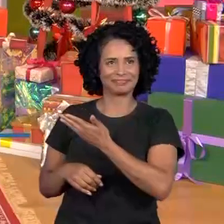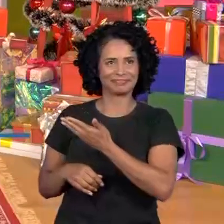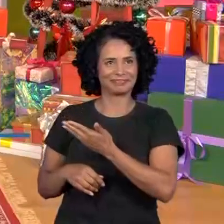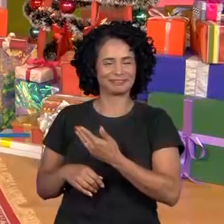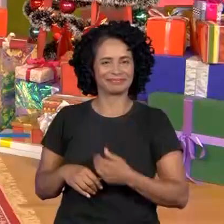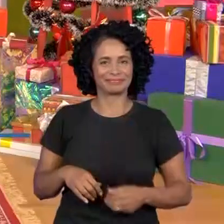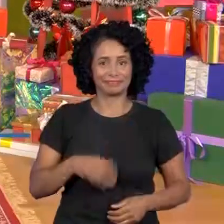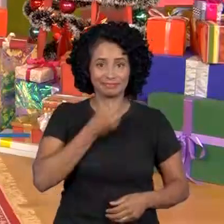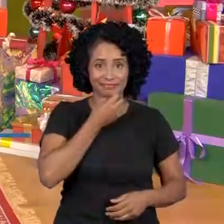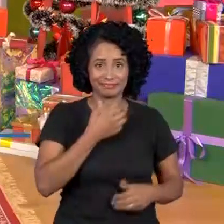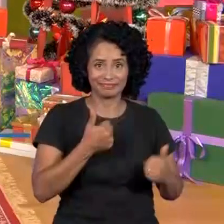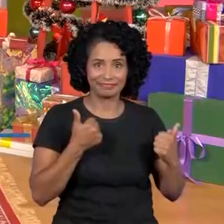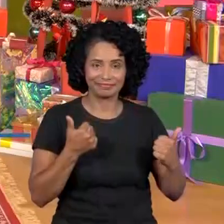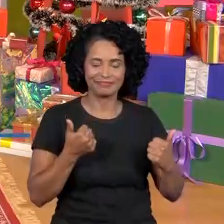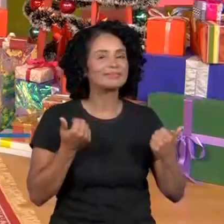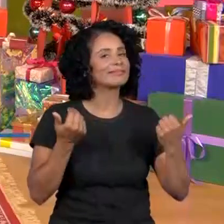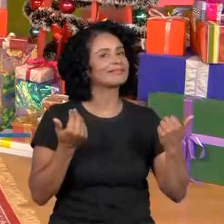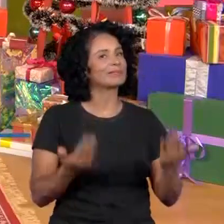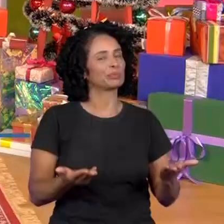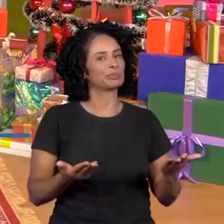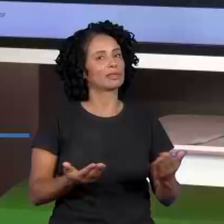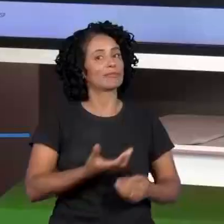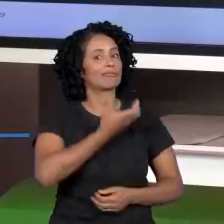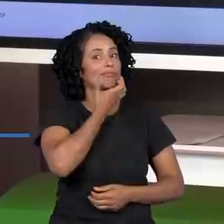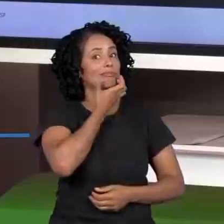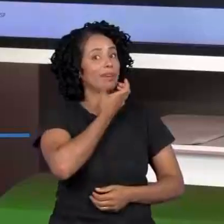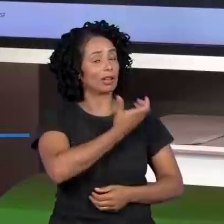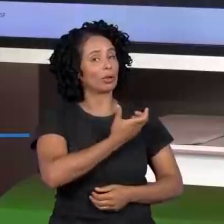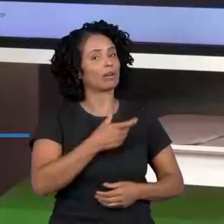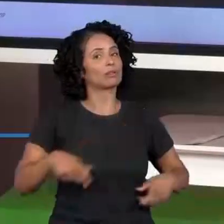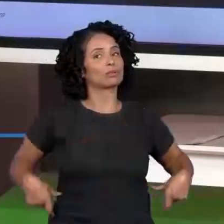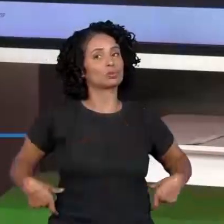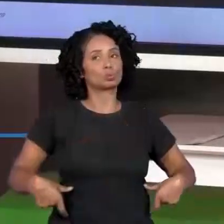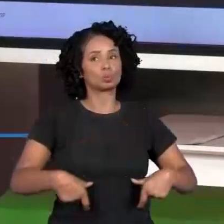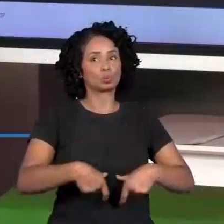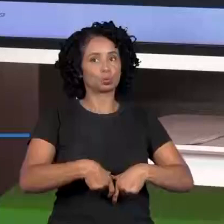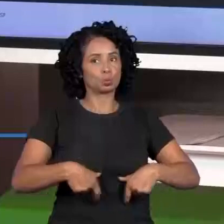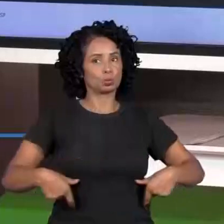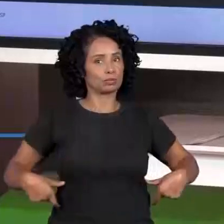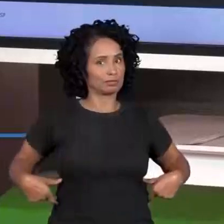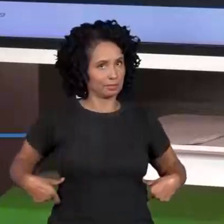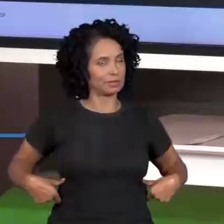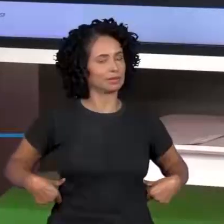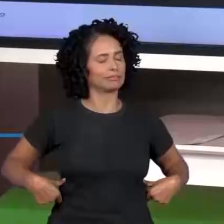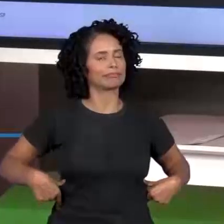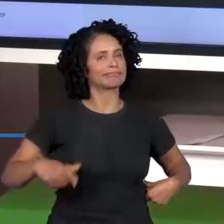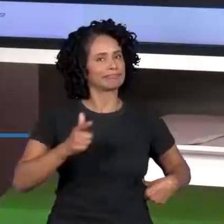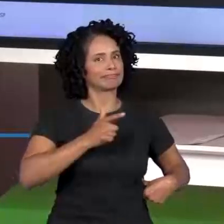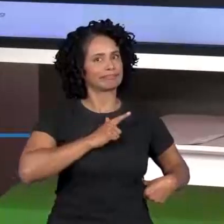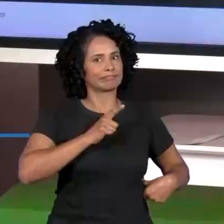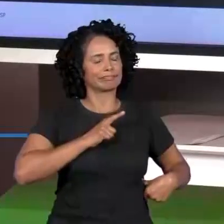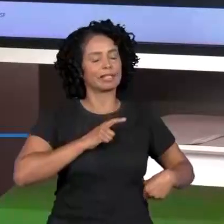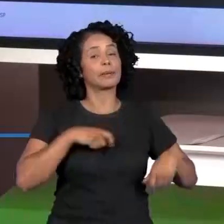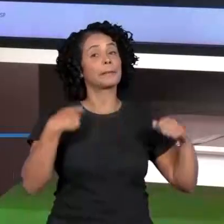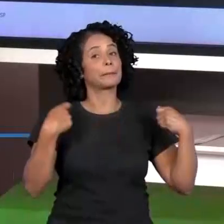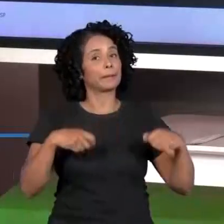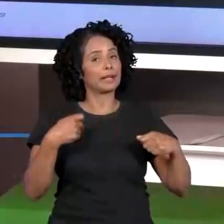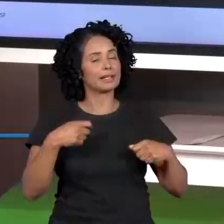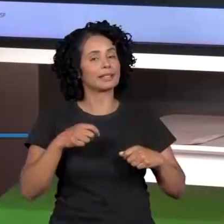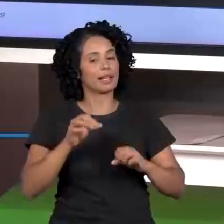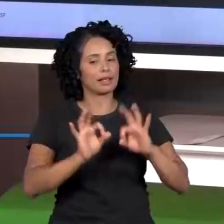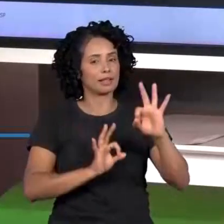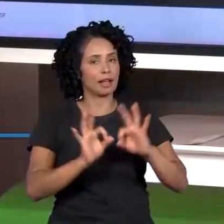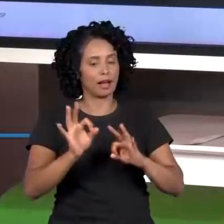Tcharam! Tá bom? E ele tem aqui um cinto inteiro e ele vai precisar fazer mais